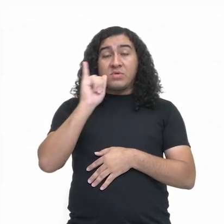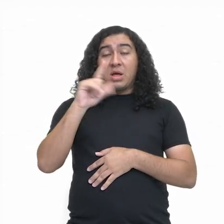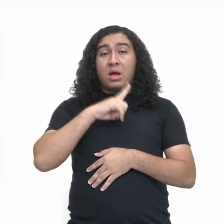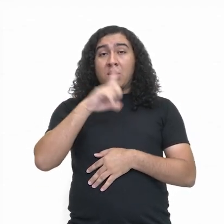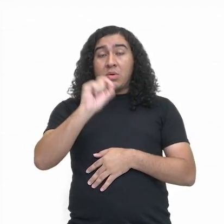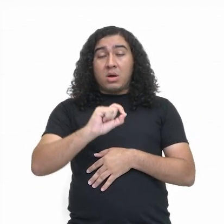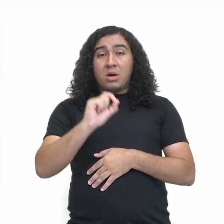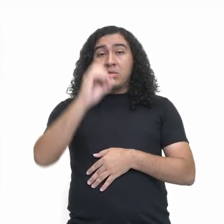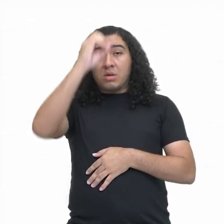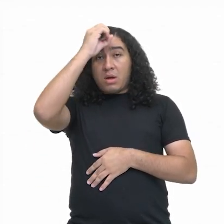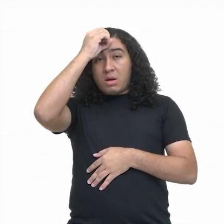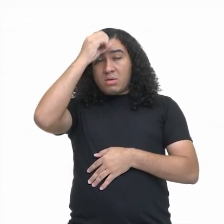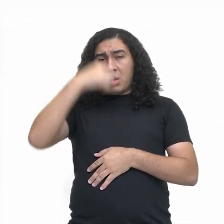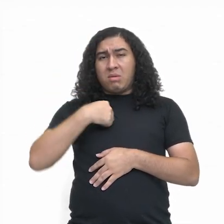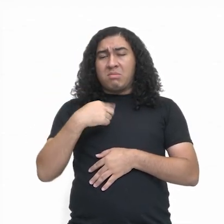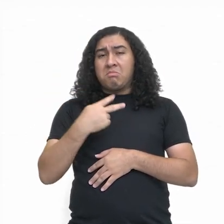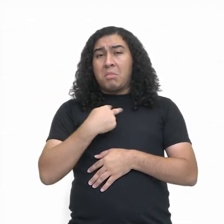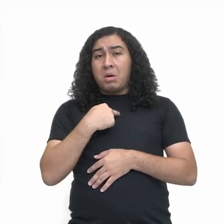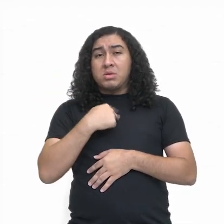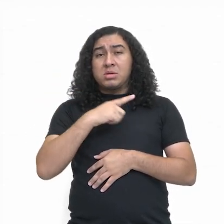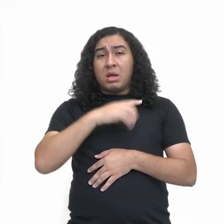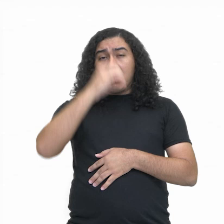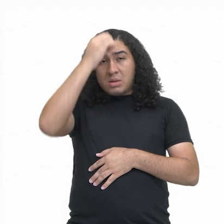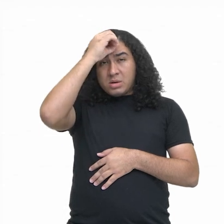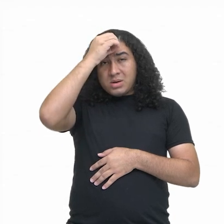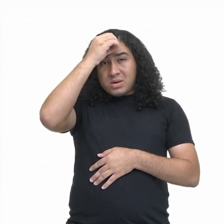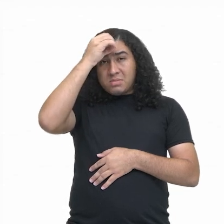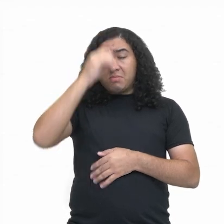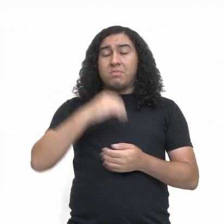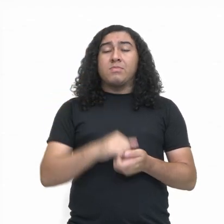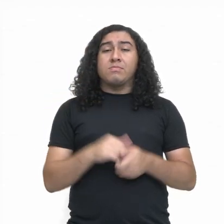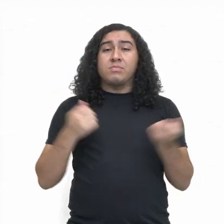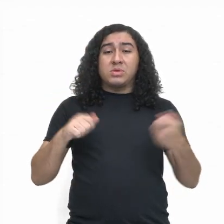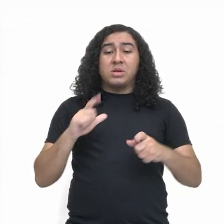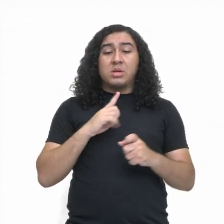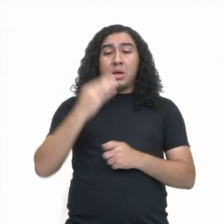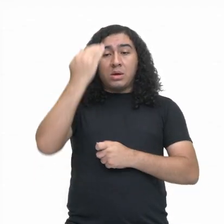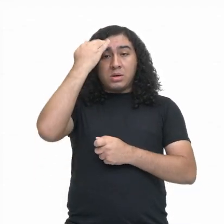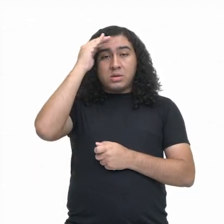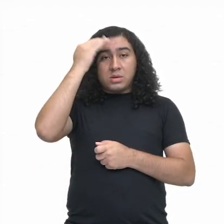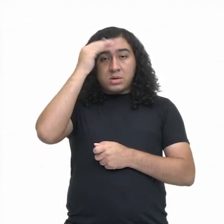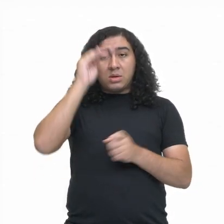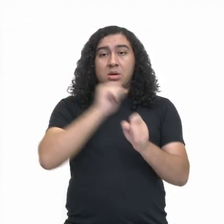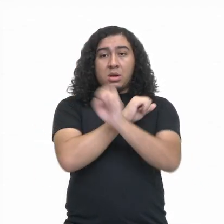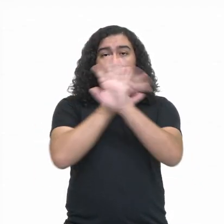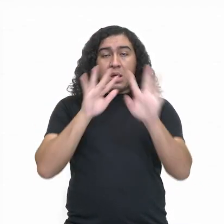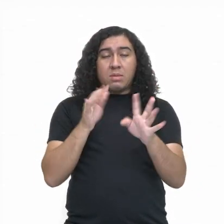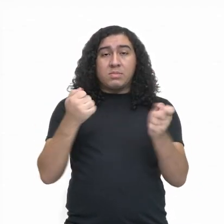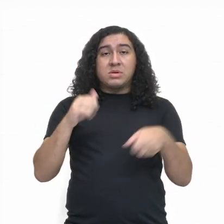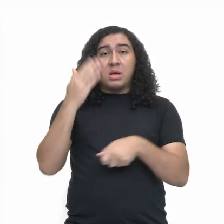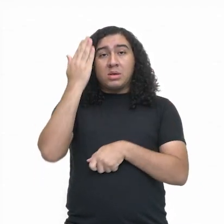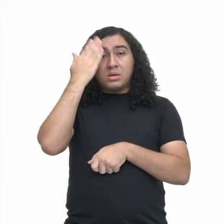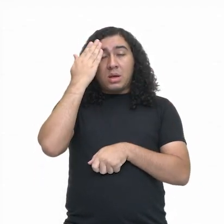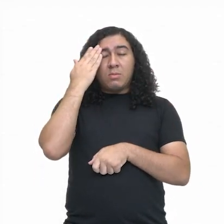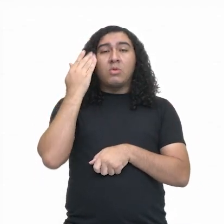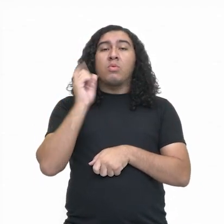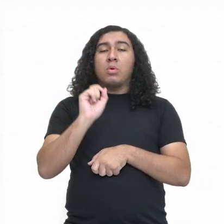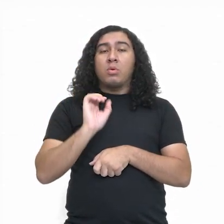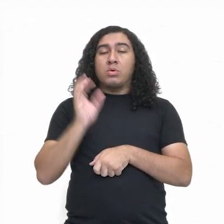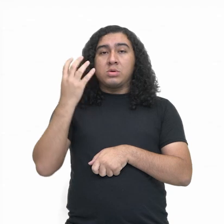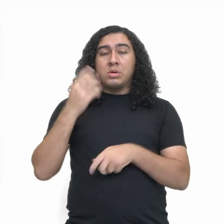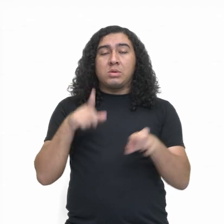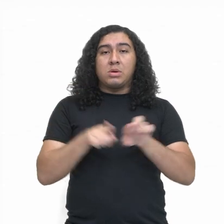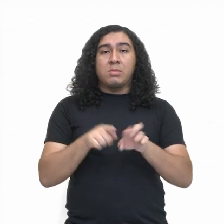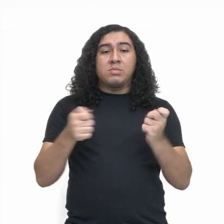idiota. Eu não posso ser idiota do ponto de vista político. Eu tenho que entender, eu tenho que saber o que está acontecendo, eu